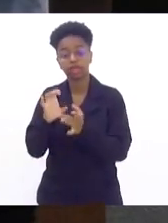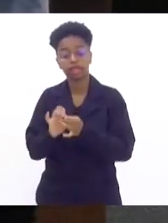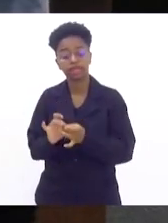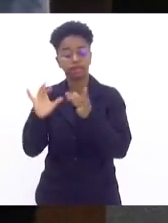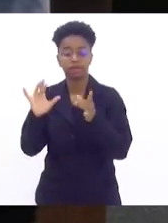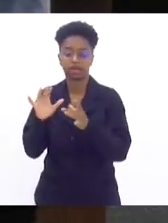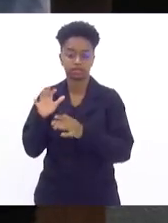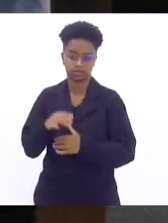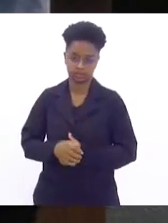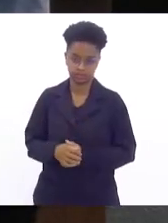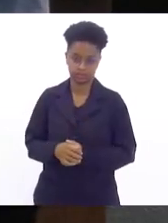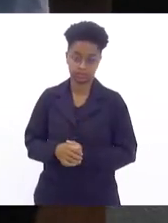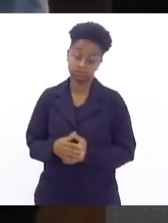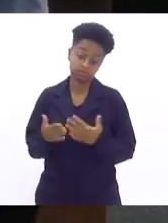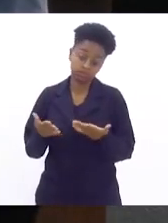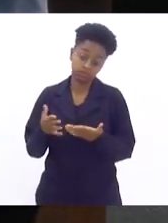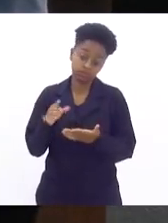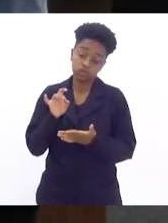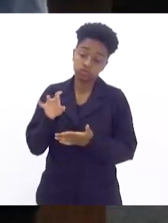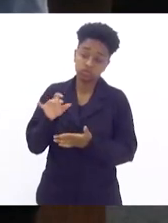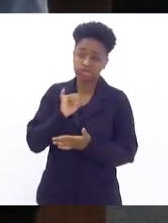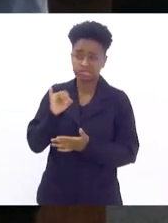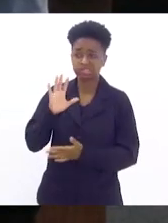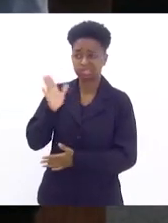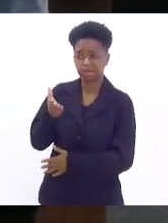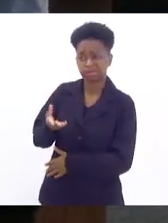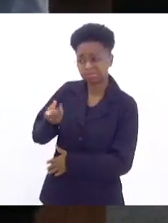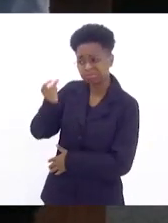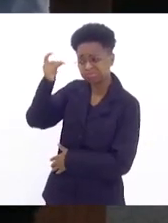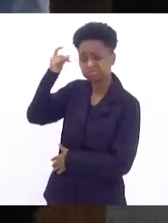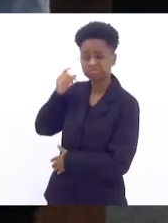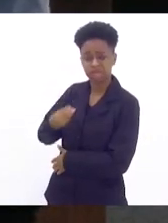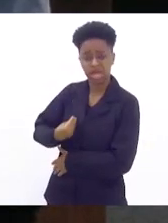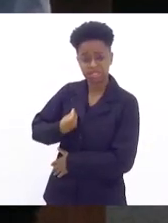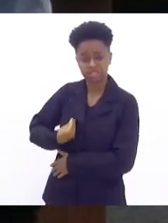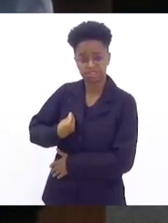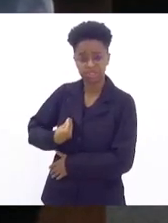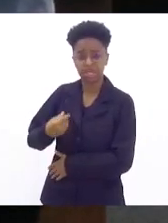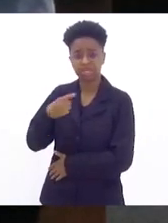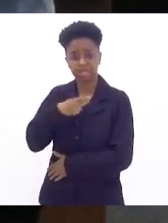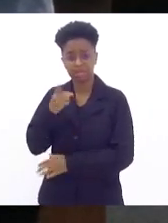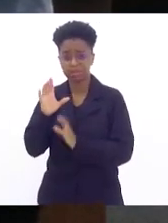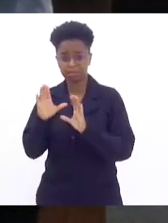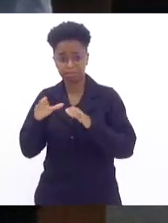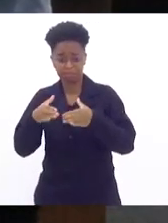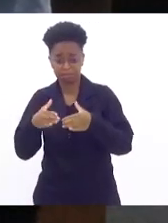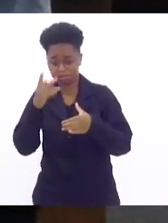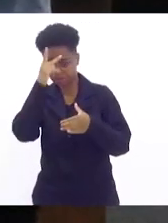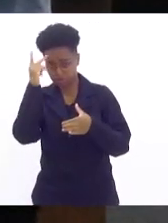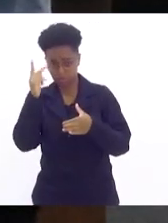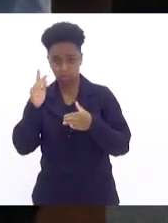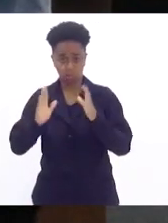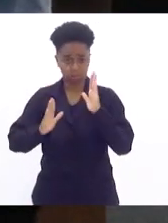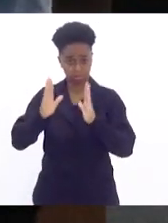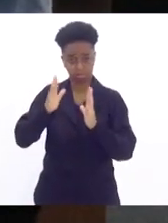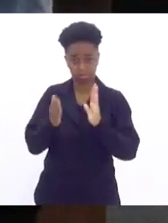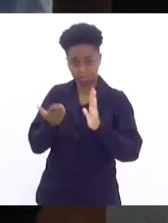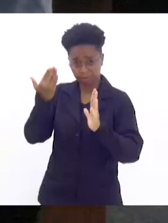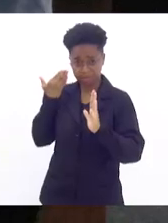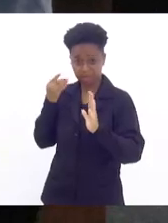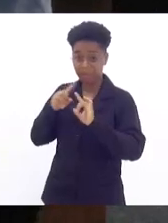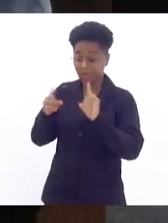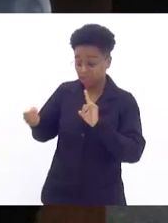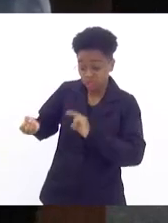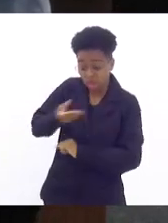sobre ela a não ser que seja uma frente que já existia tem deputados com mandato daquela frente anterior ela continua mais na frente